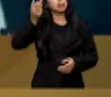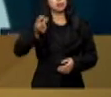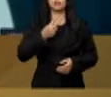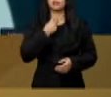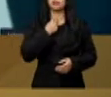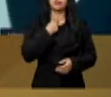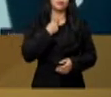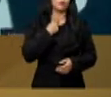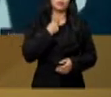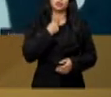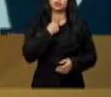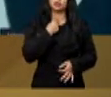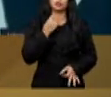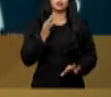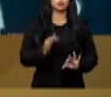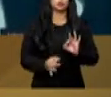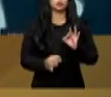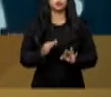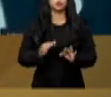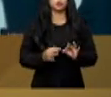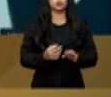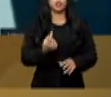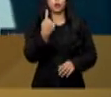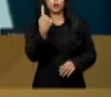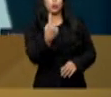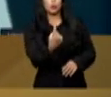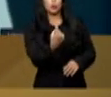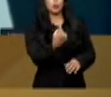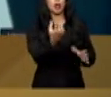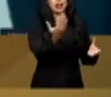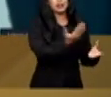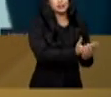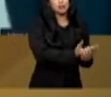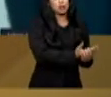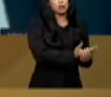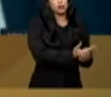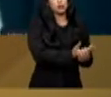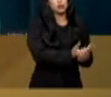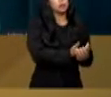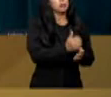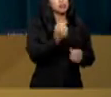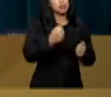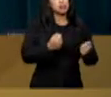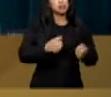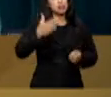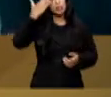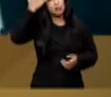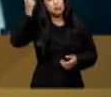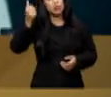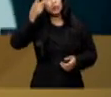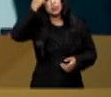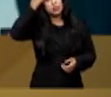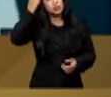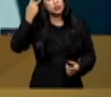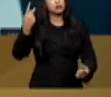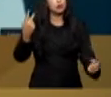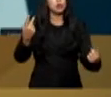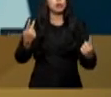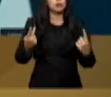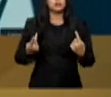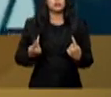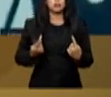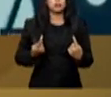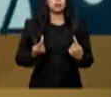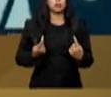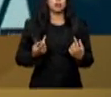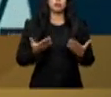poder julgar uma ação sem ouvir os interessados. E nós,